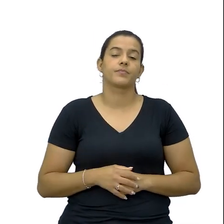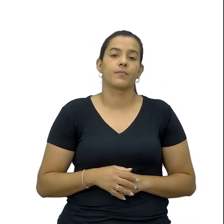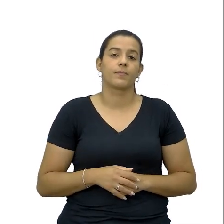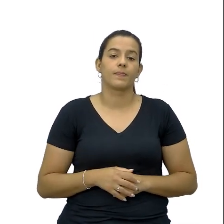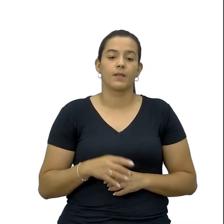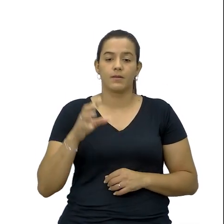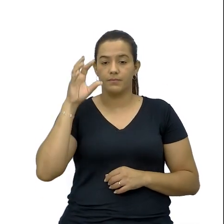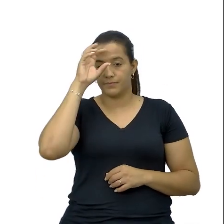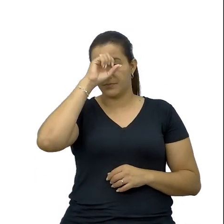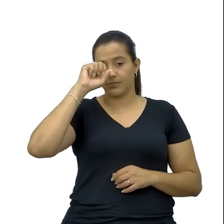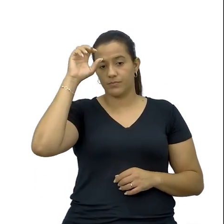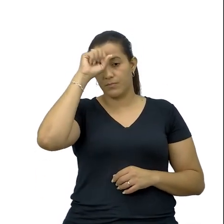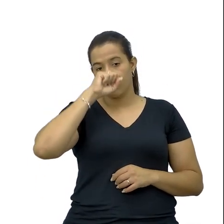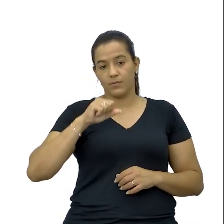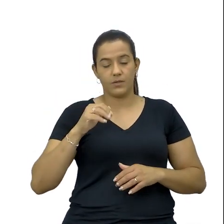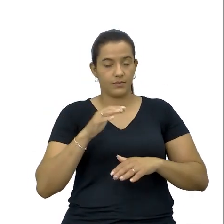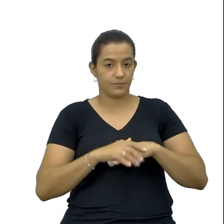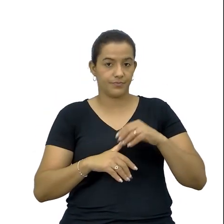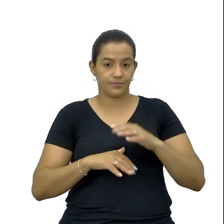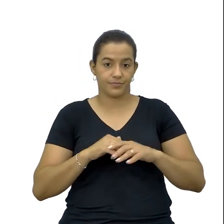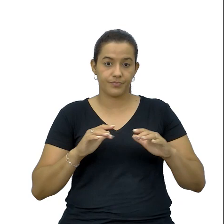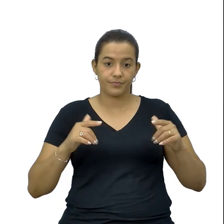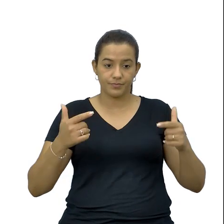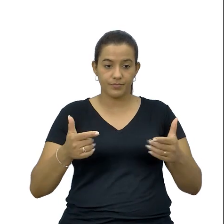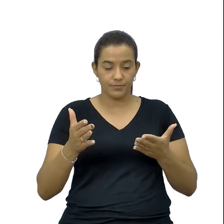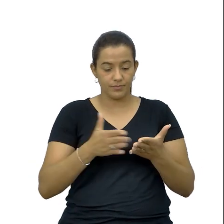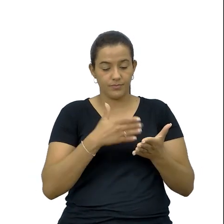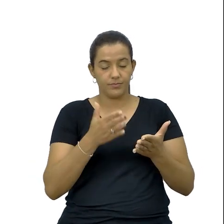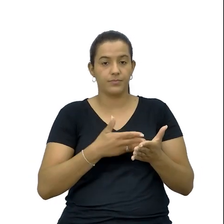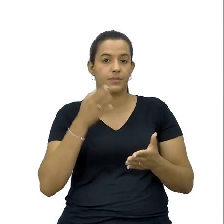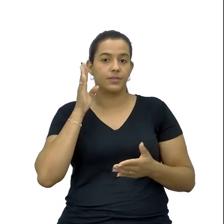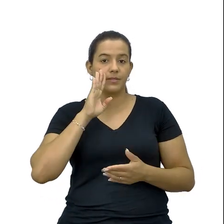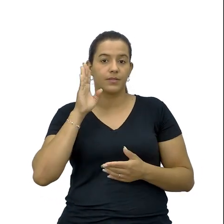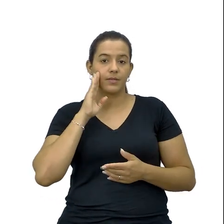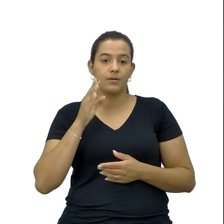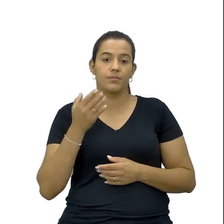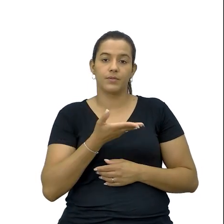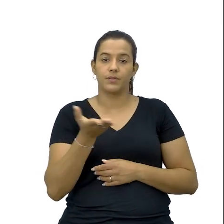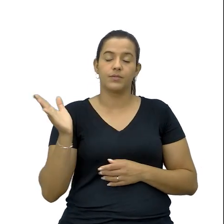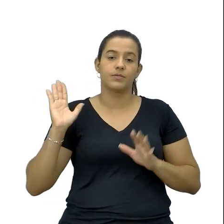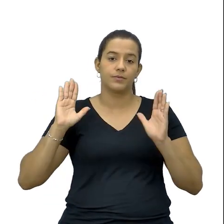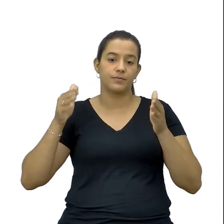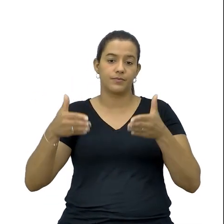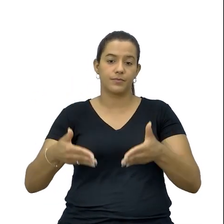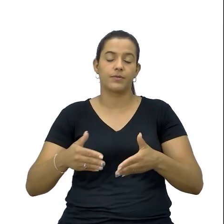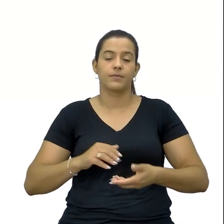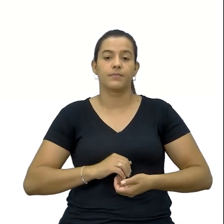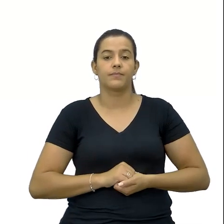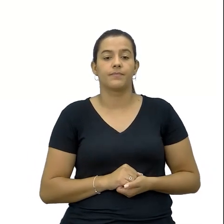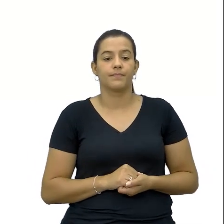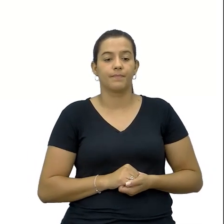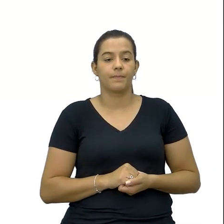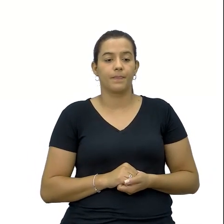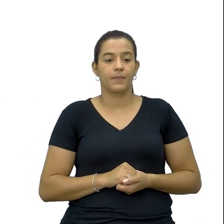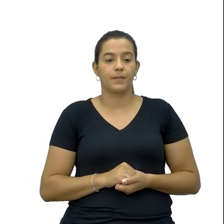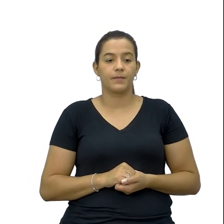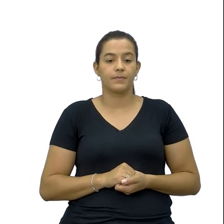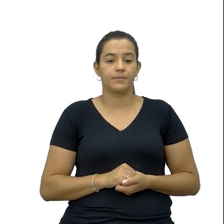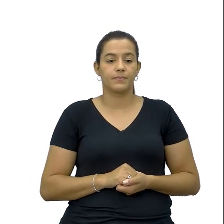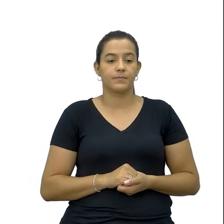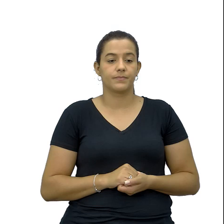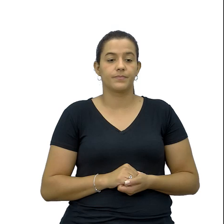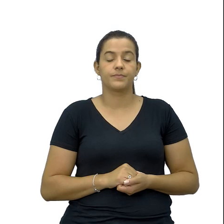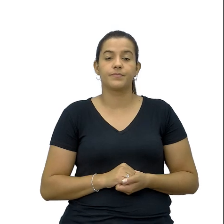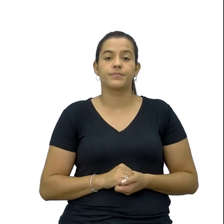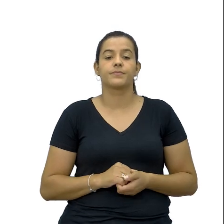o Aprender Sempre e o Currículo em Ação. Então, é um material bem bacana para a gente focar e trazer. Bom, aqui a gente